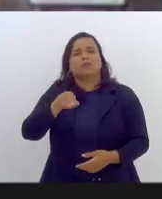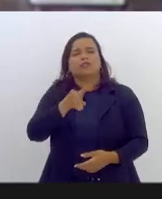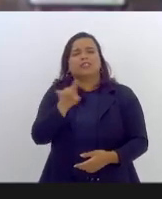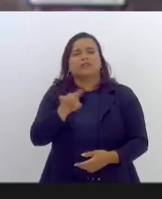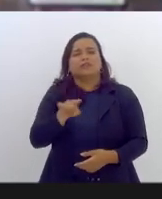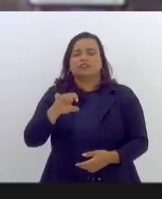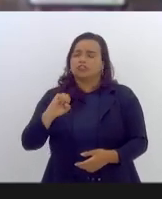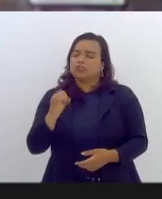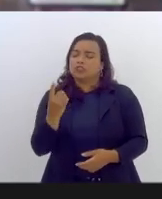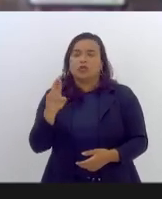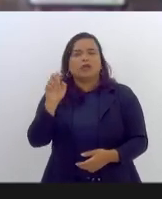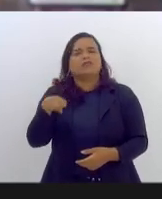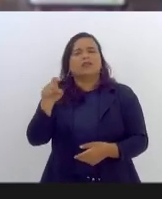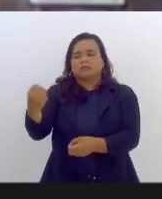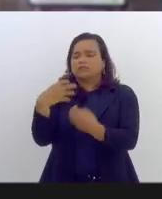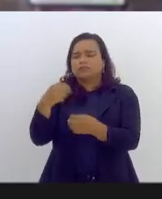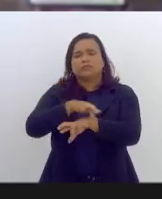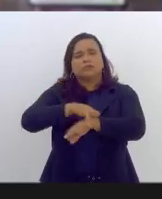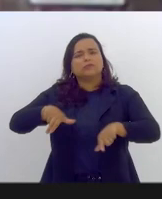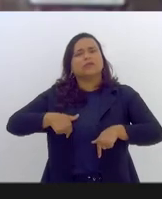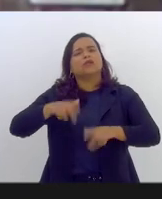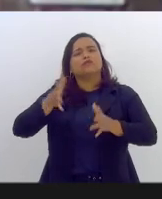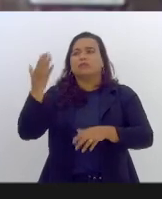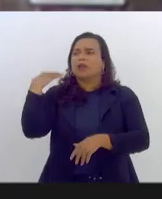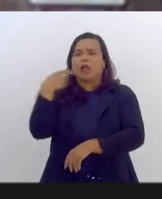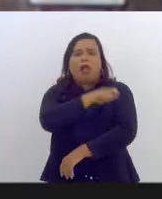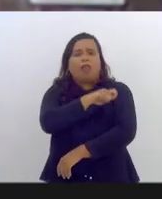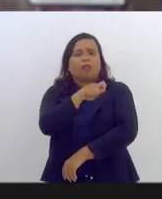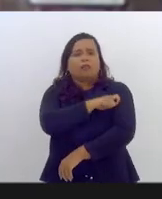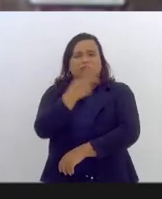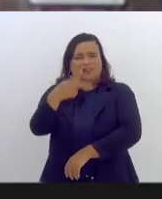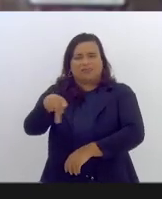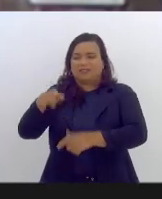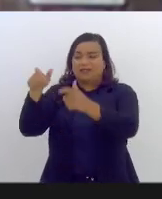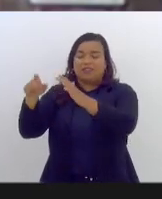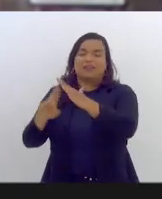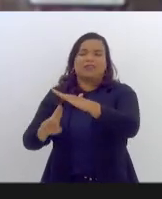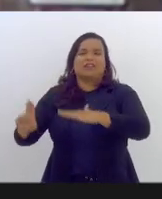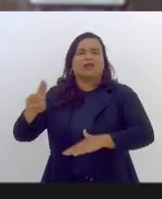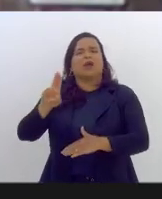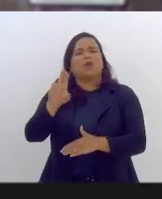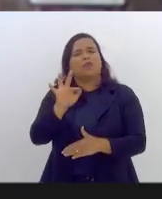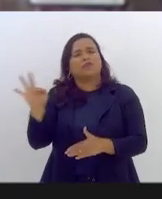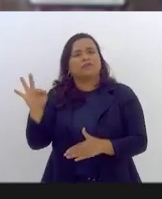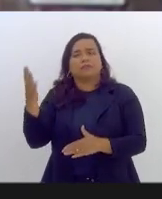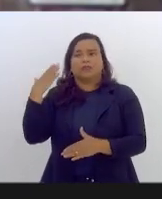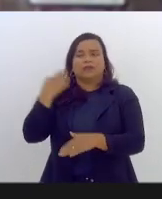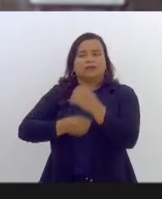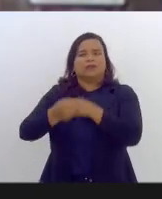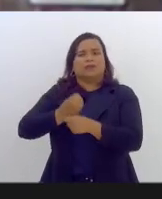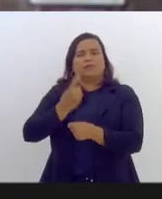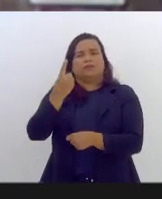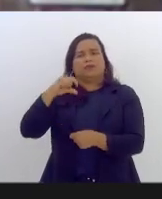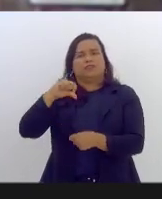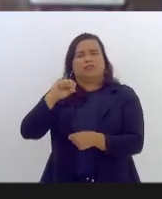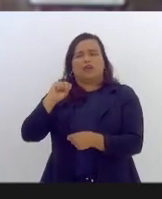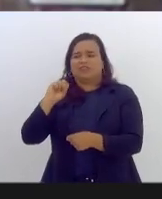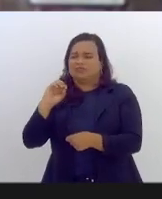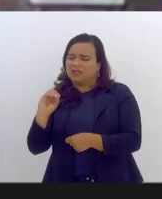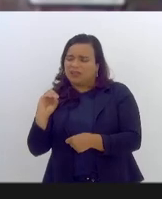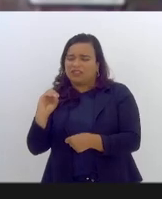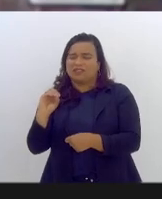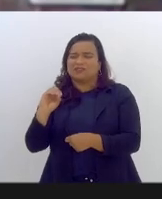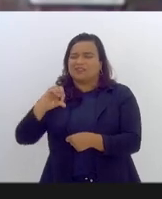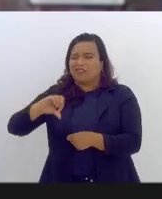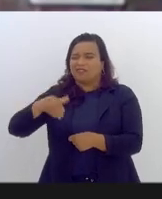muito me ensinou, eu tive, fui aluna dele na UF no final dos anos 80, ele é um dos